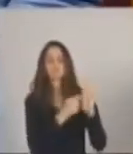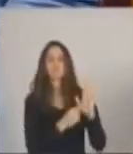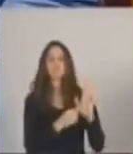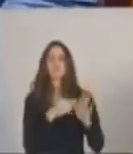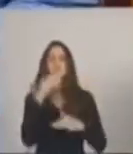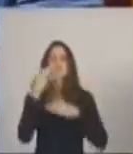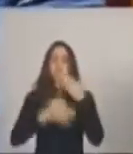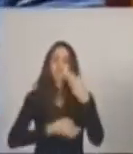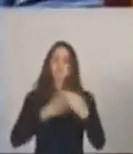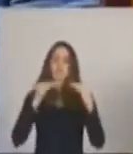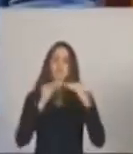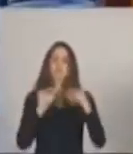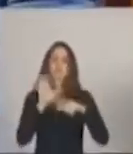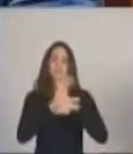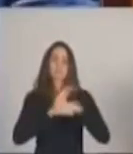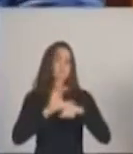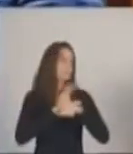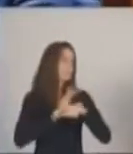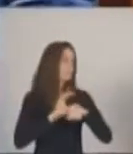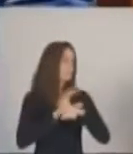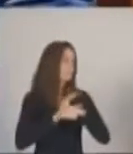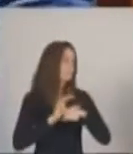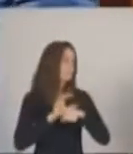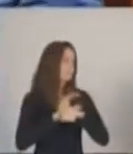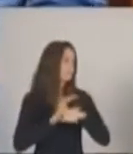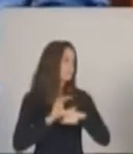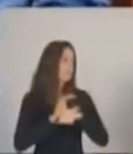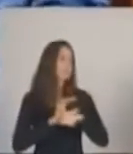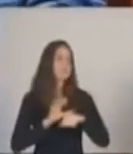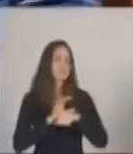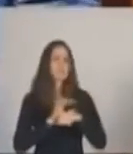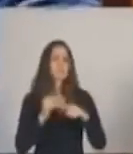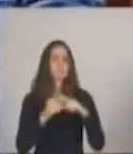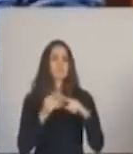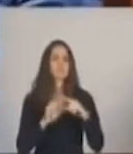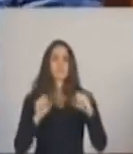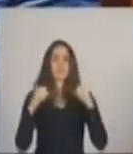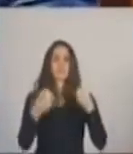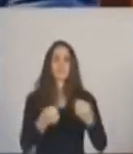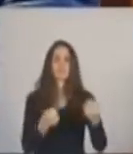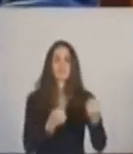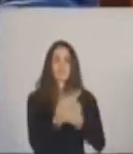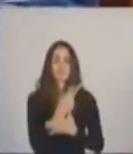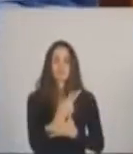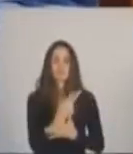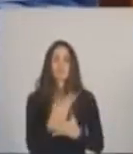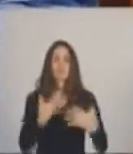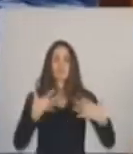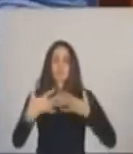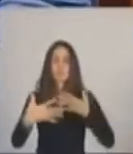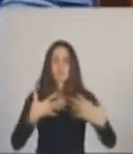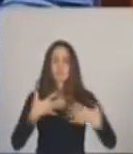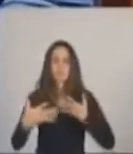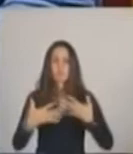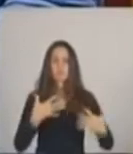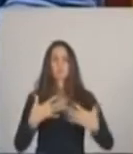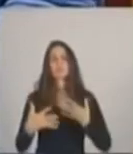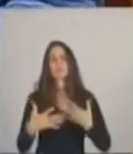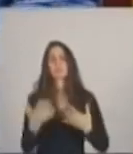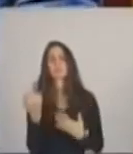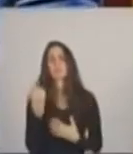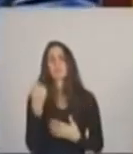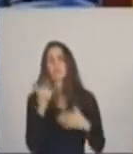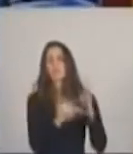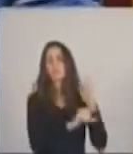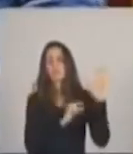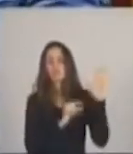manifestamente são constitucionais, como Vossa Excelência falou, em relação à defesa do consumidor, transparência, que está sendo dado pelos tribunais. E os dois últimos, cabe